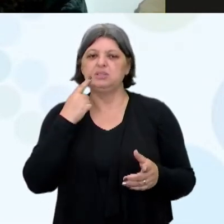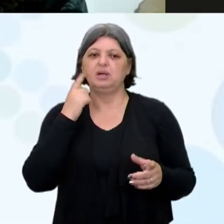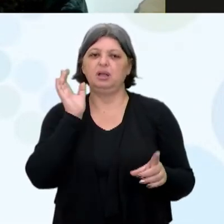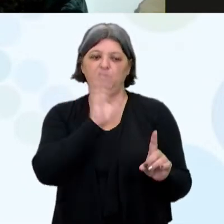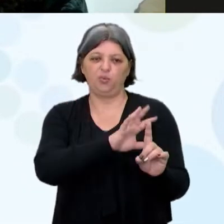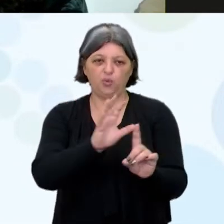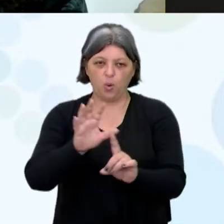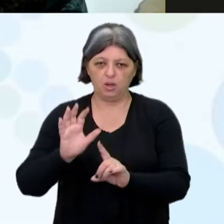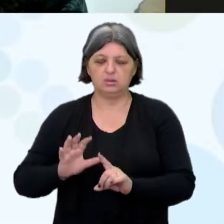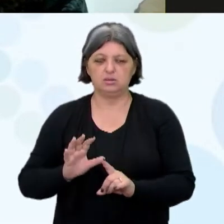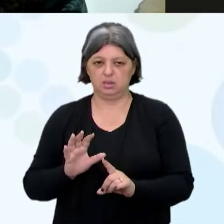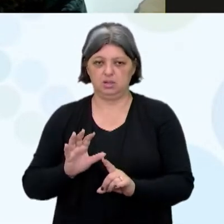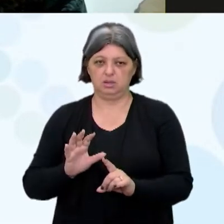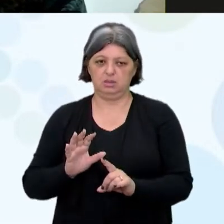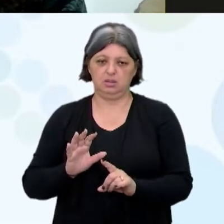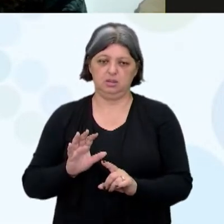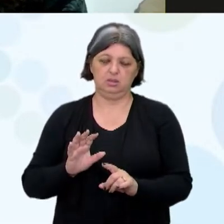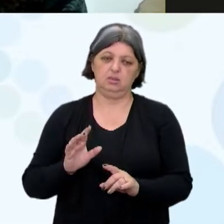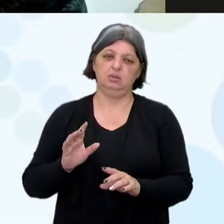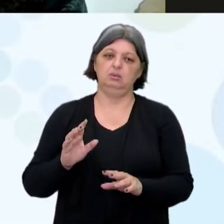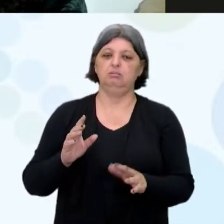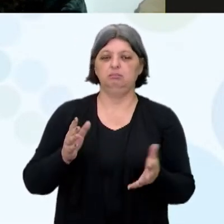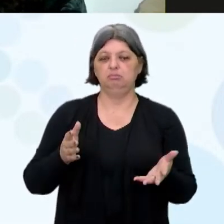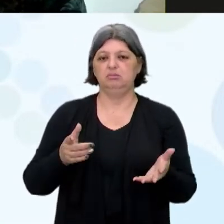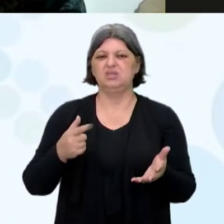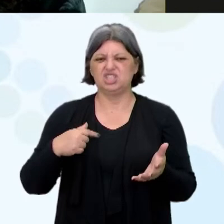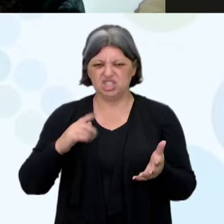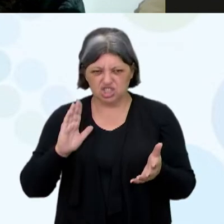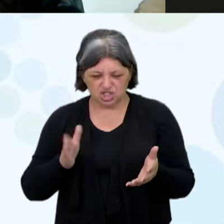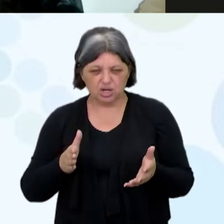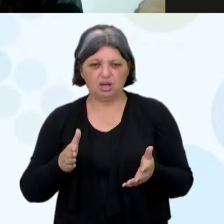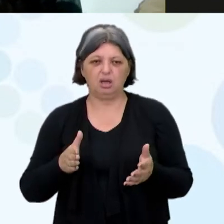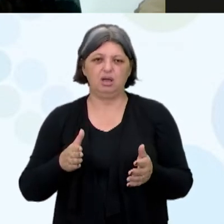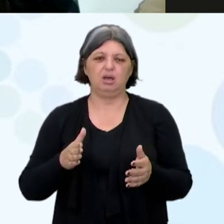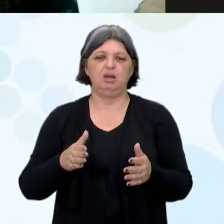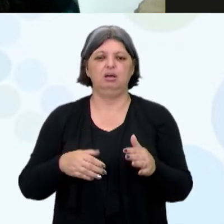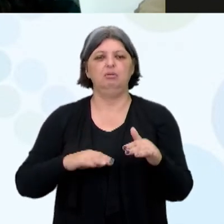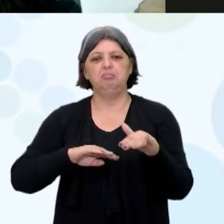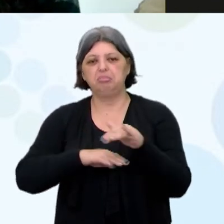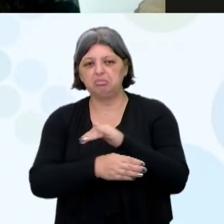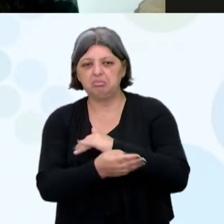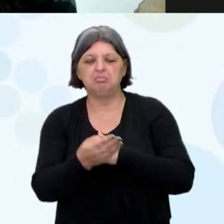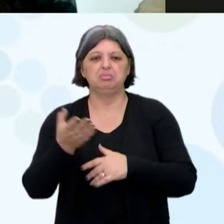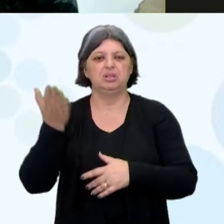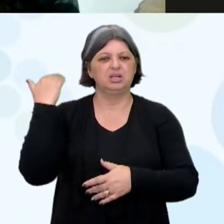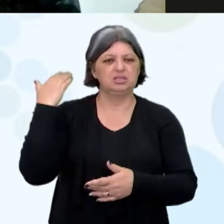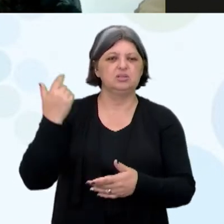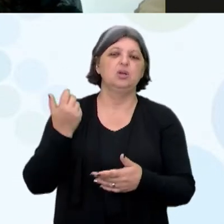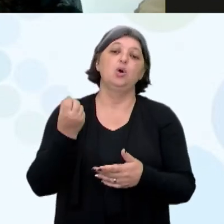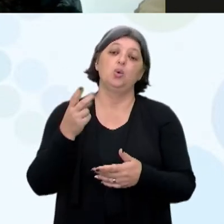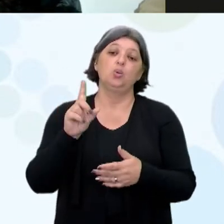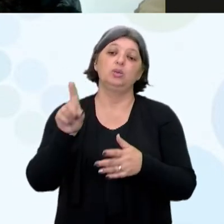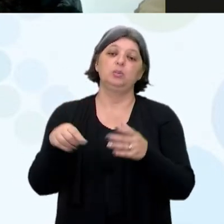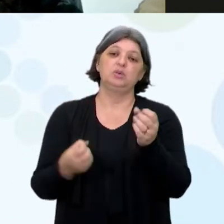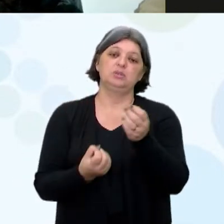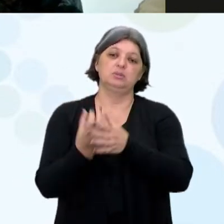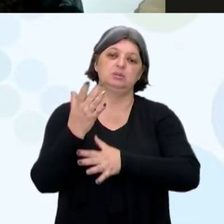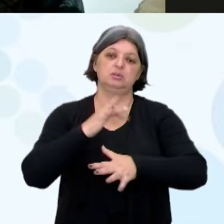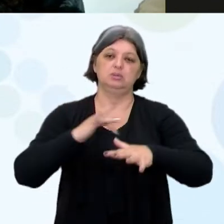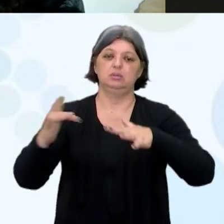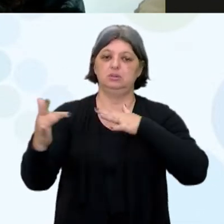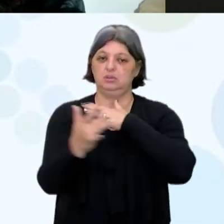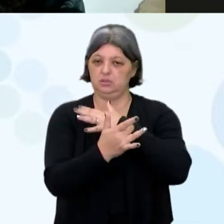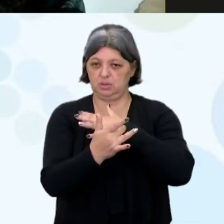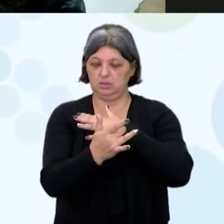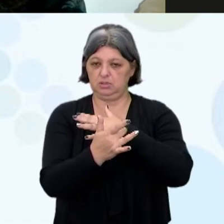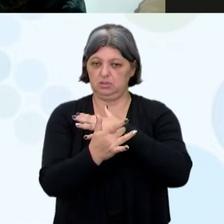uma coisa que tem um costume já antigo ou você acha que virou tendência depois das mídias digitais? O que você pode explicar